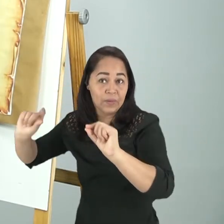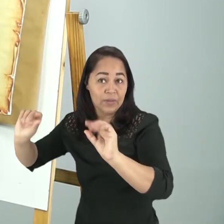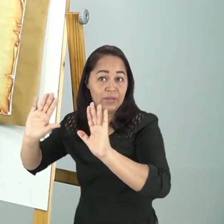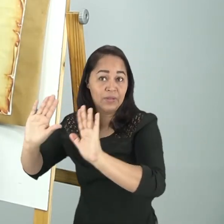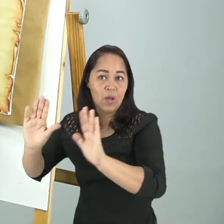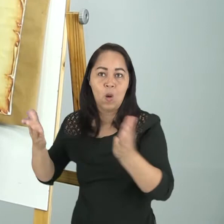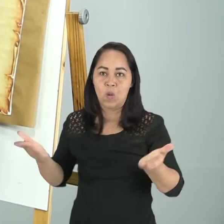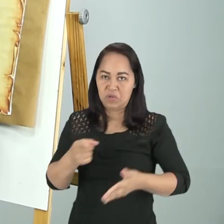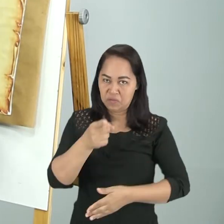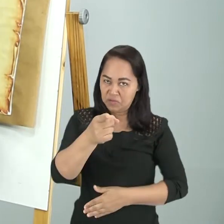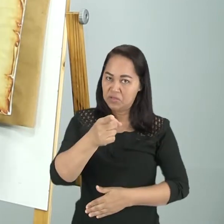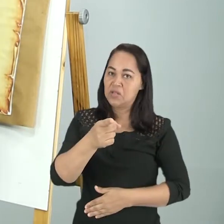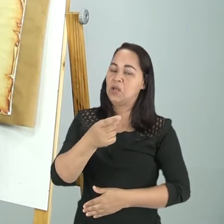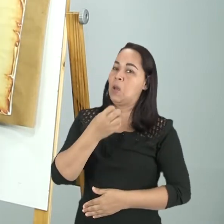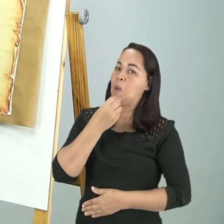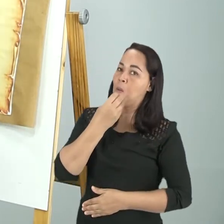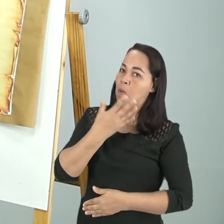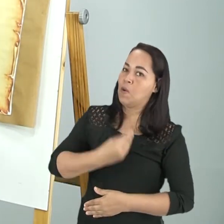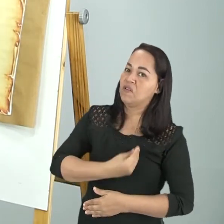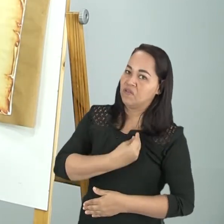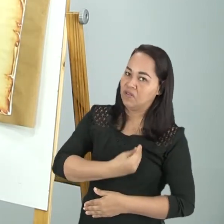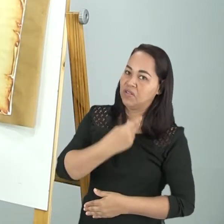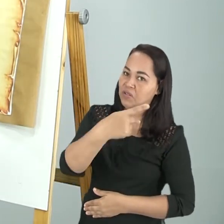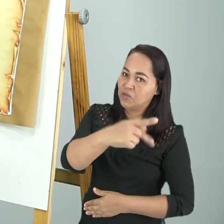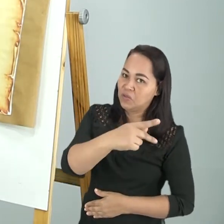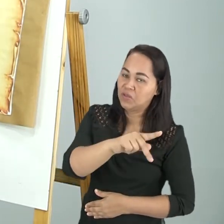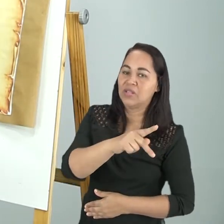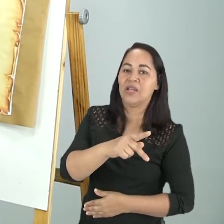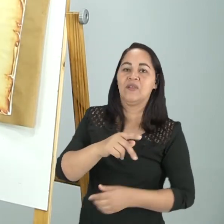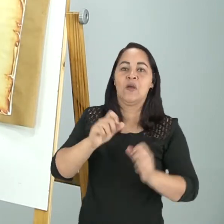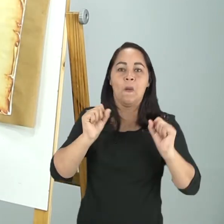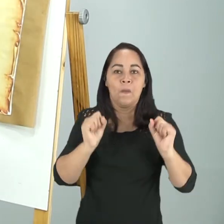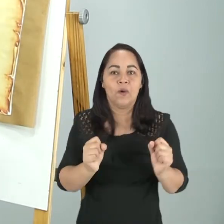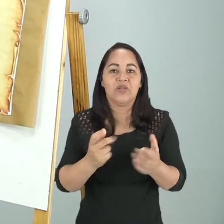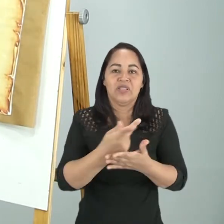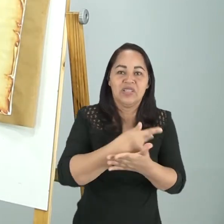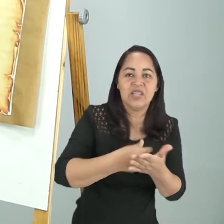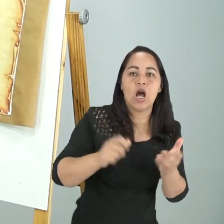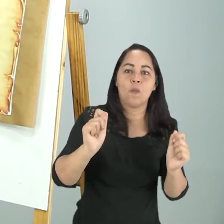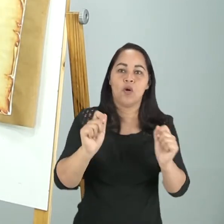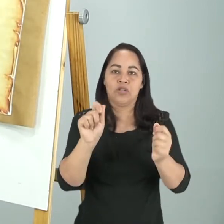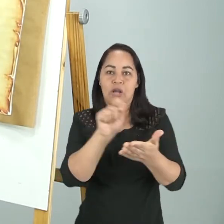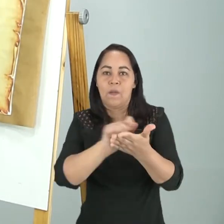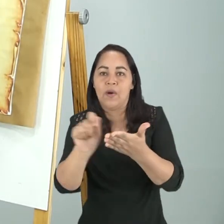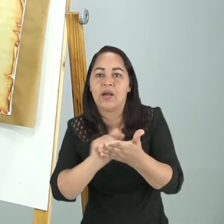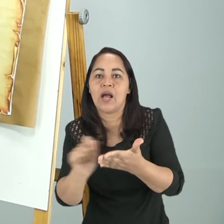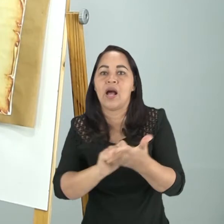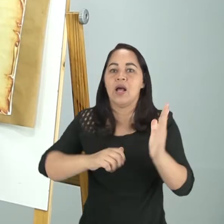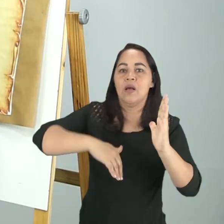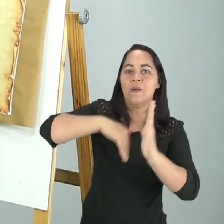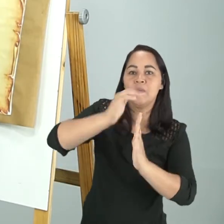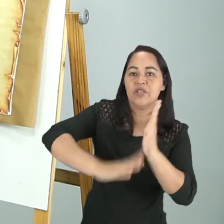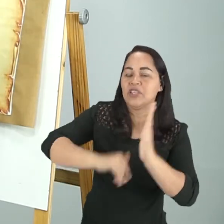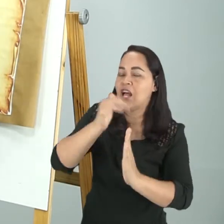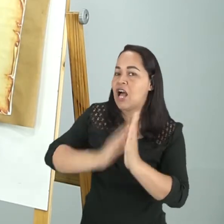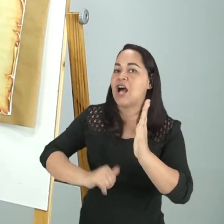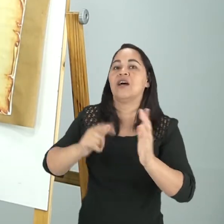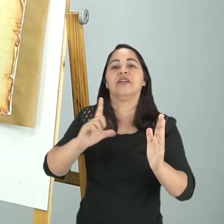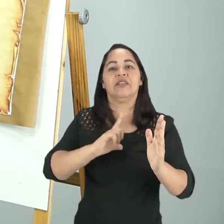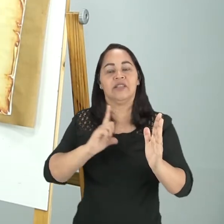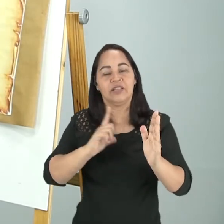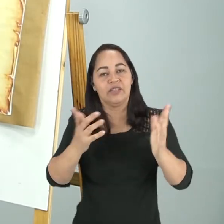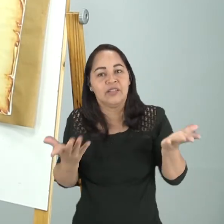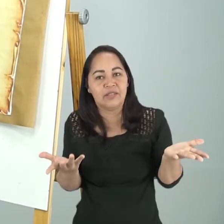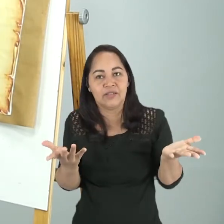um privilegiado que você tem acesso à escrita, você pode desenhar, você pode apagar, você pode pintar. Nós temos hoje